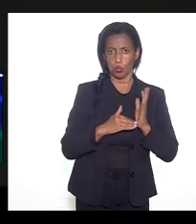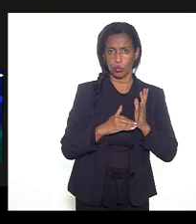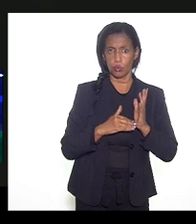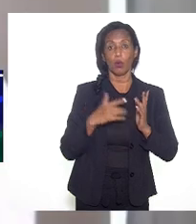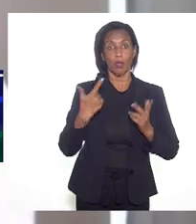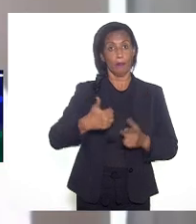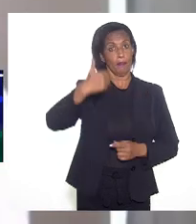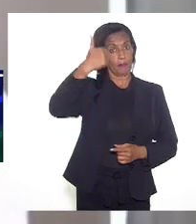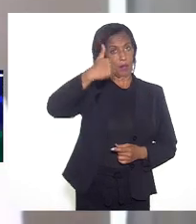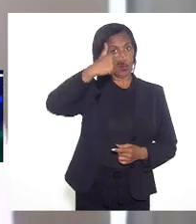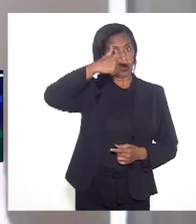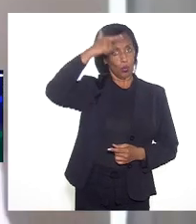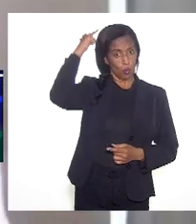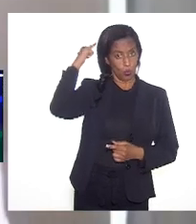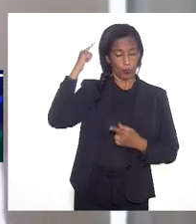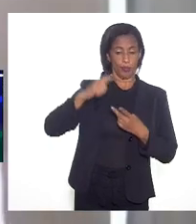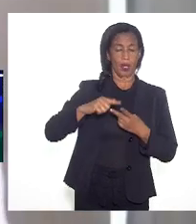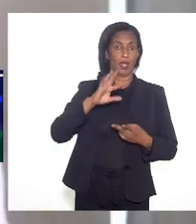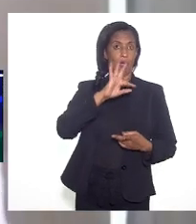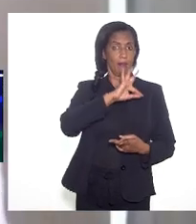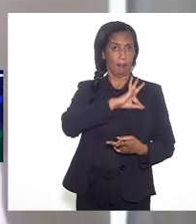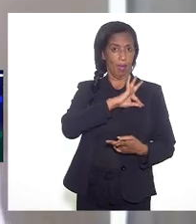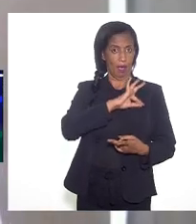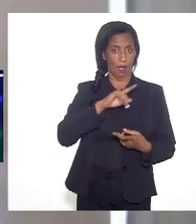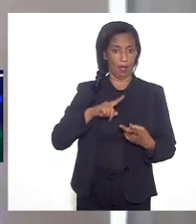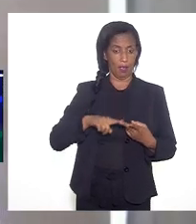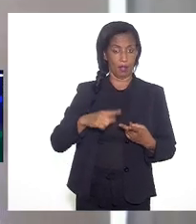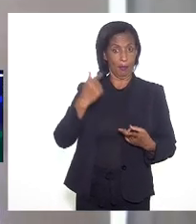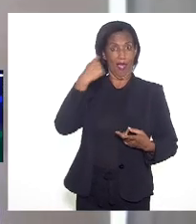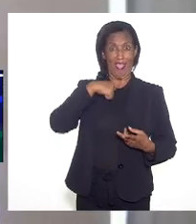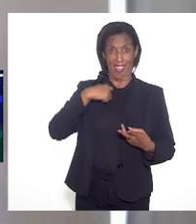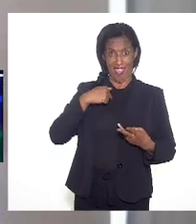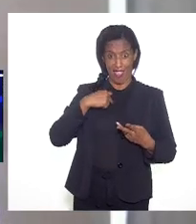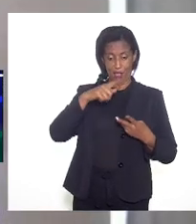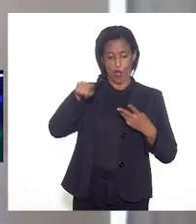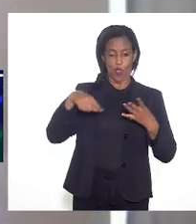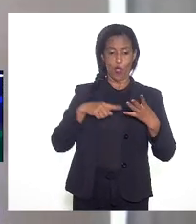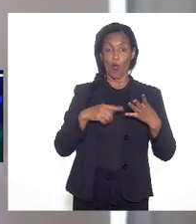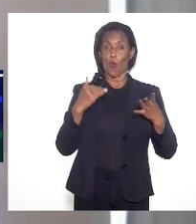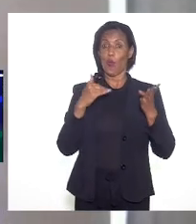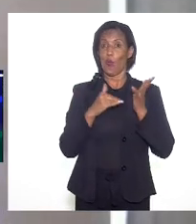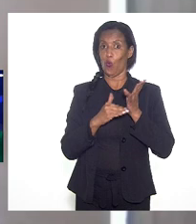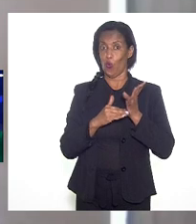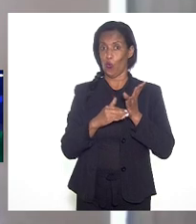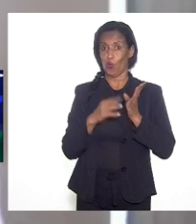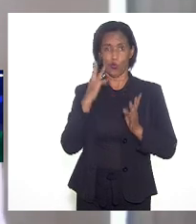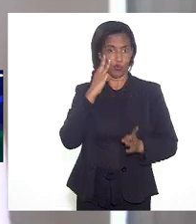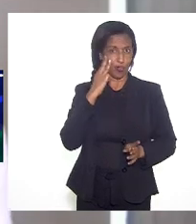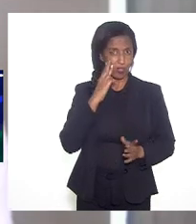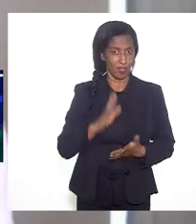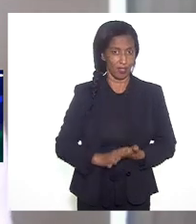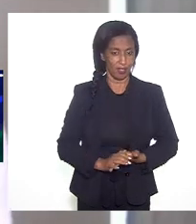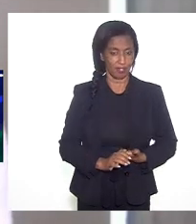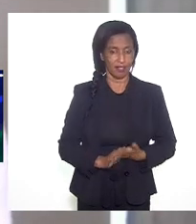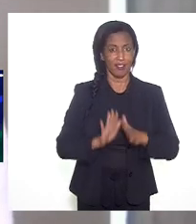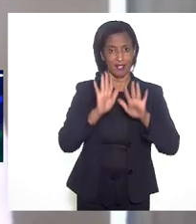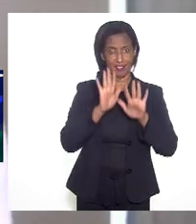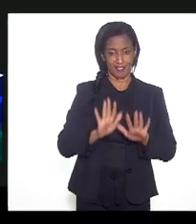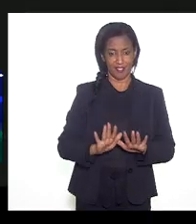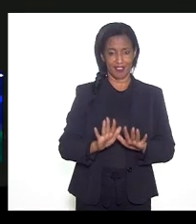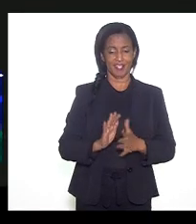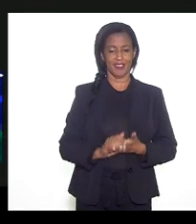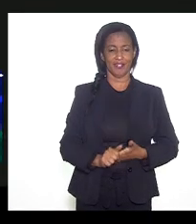Luiz Paulo, deputada Marta Rocha, depois eu e, por último, o deputado Valdeque. Eu vou pedir a Vossa Excelência para ficar no...